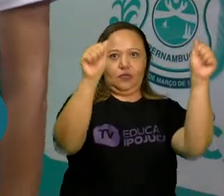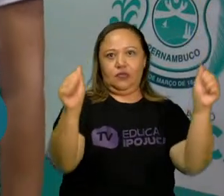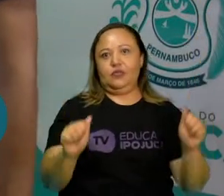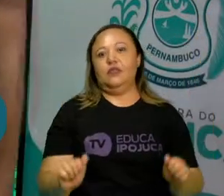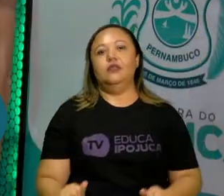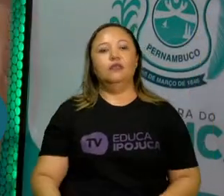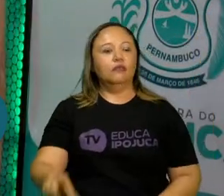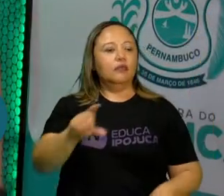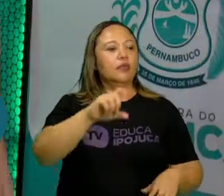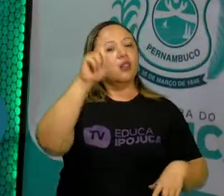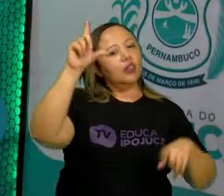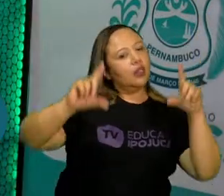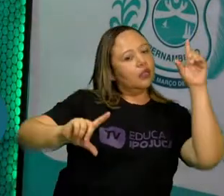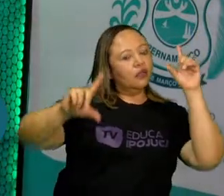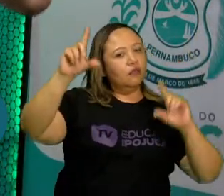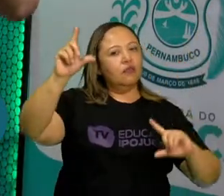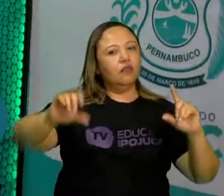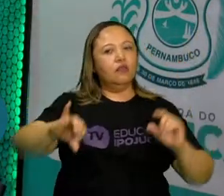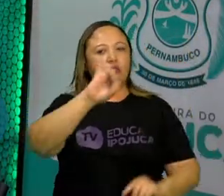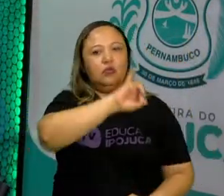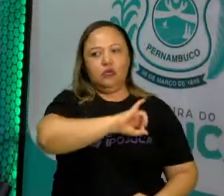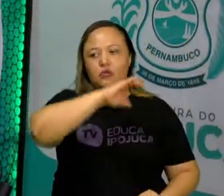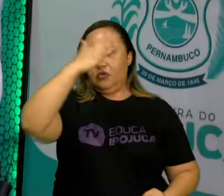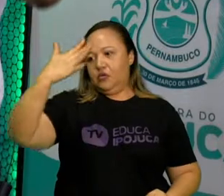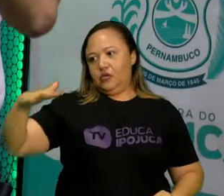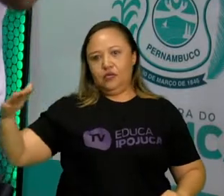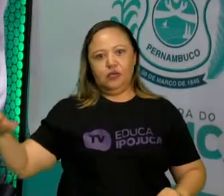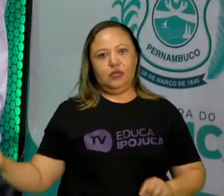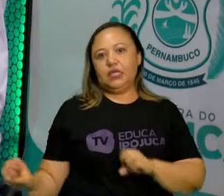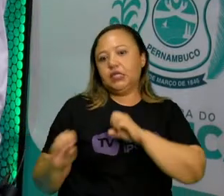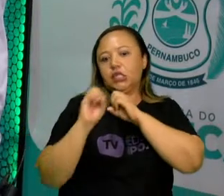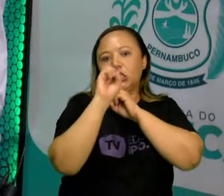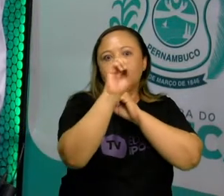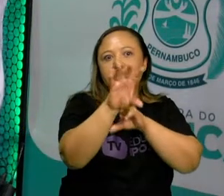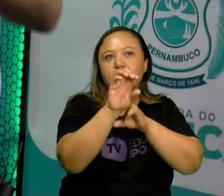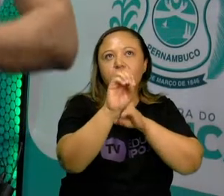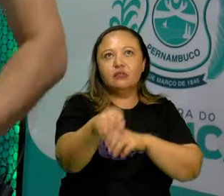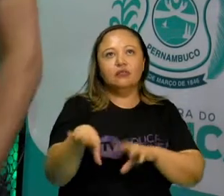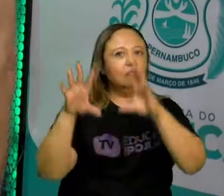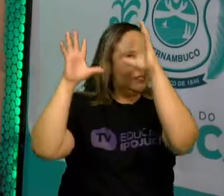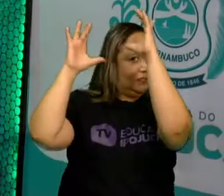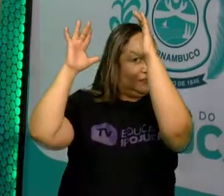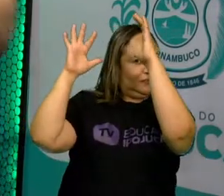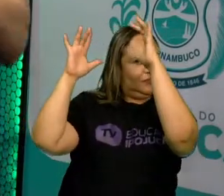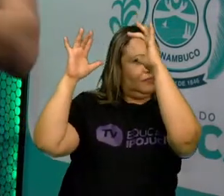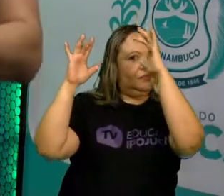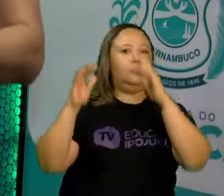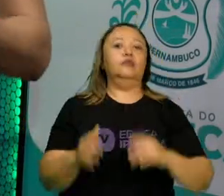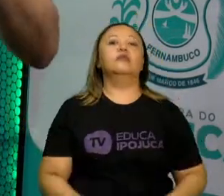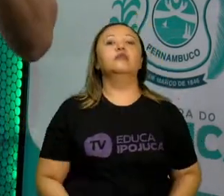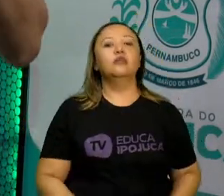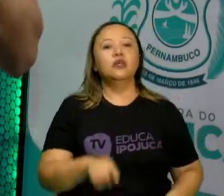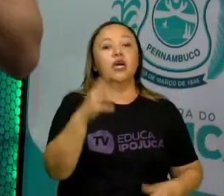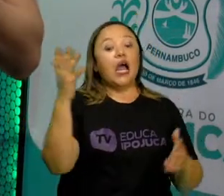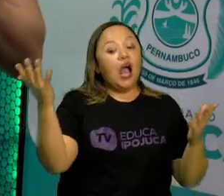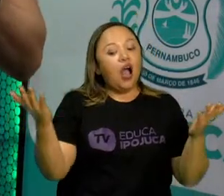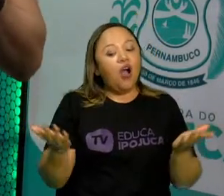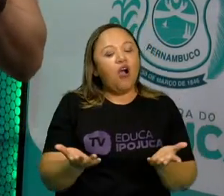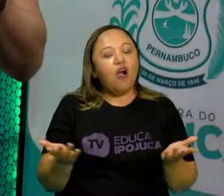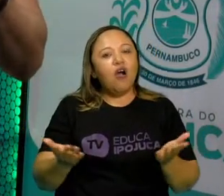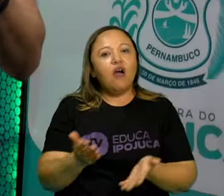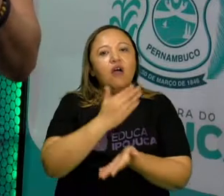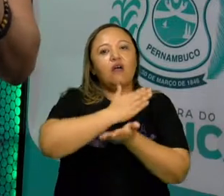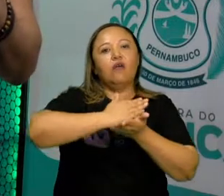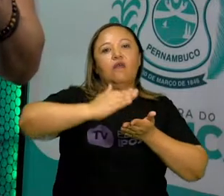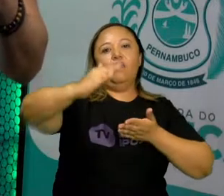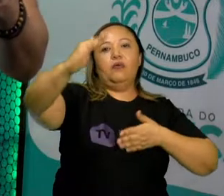trazendo informação para essa sua cabeça, para esse seu cérebro. E neste momento iniciaremos